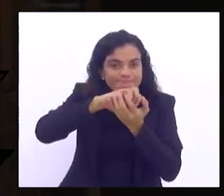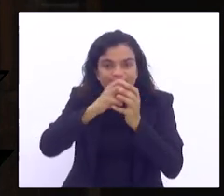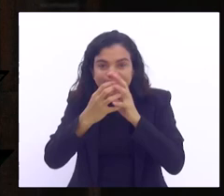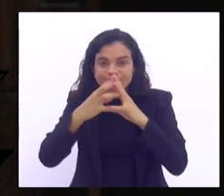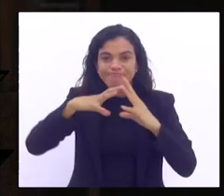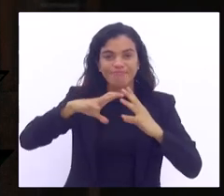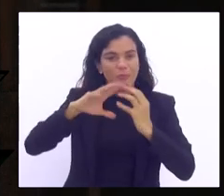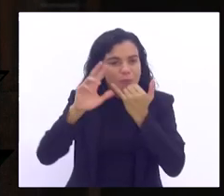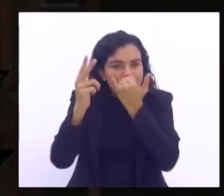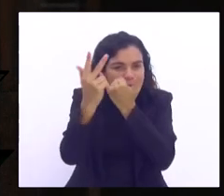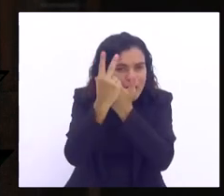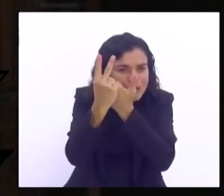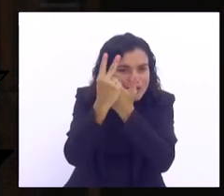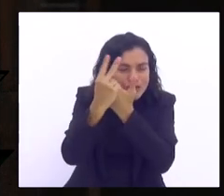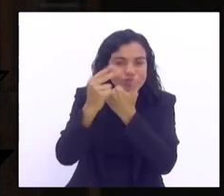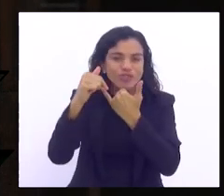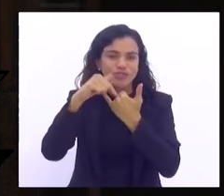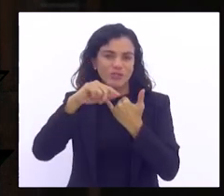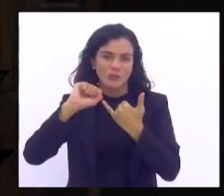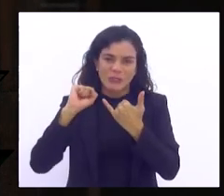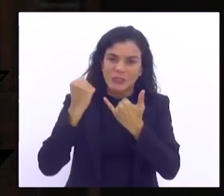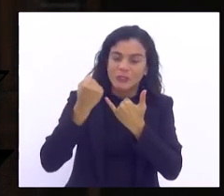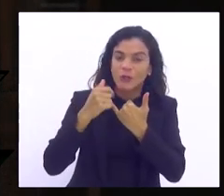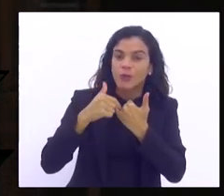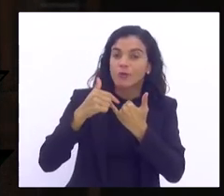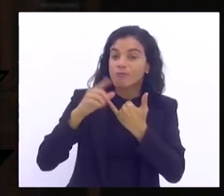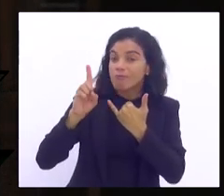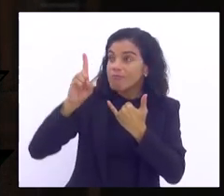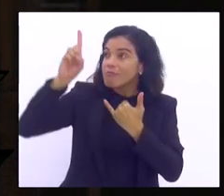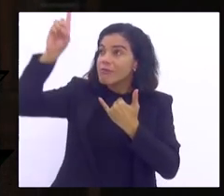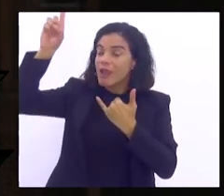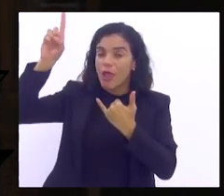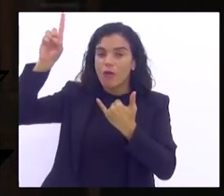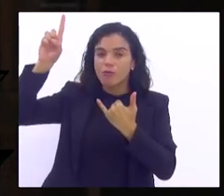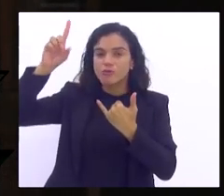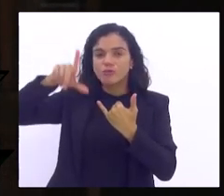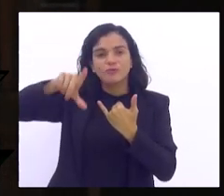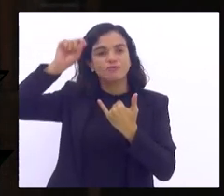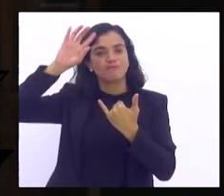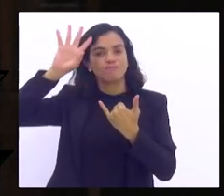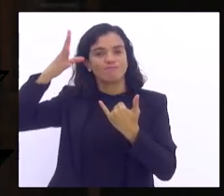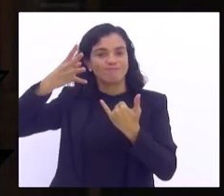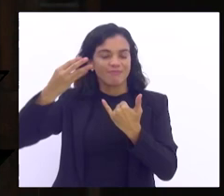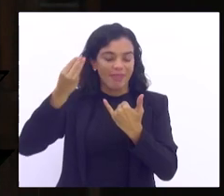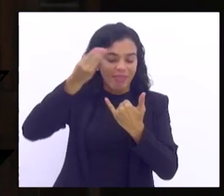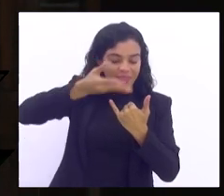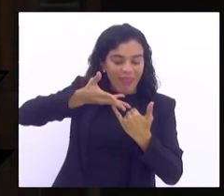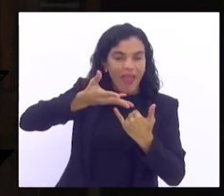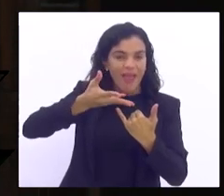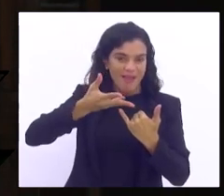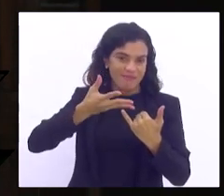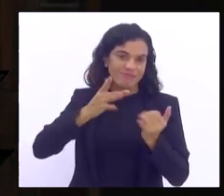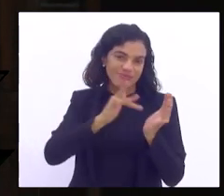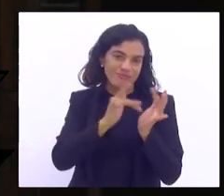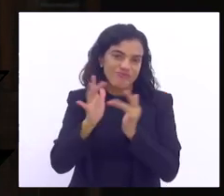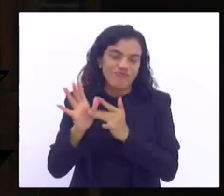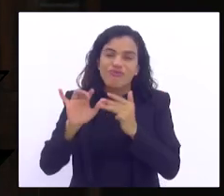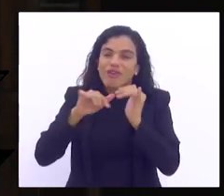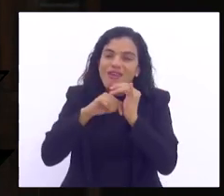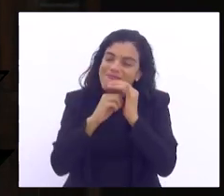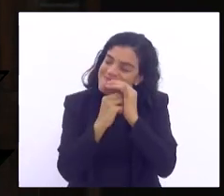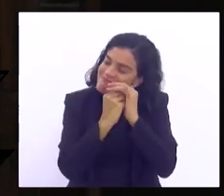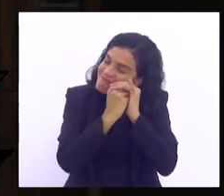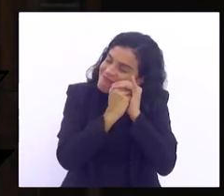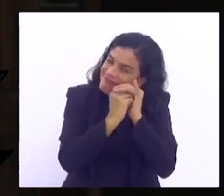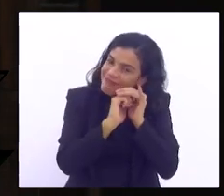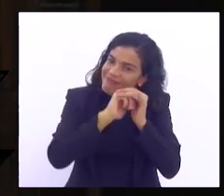sagrado, protegido e seguro. O próprio Deus, quando enviou o seu filho ao mundo para habitar entre nós, se aconchegou no